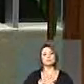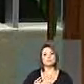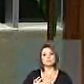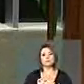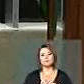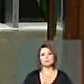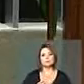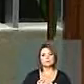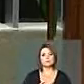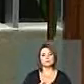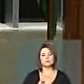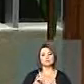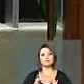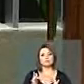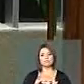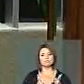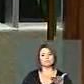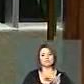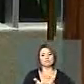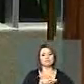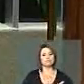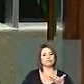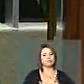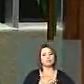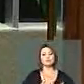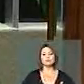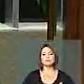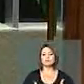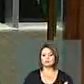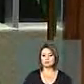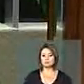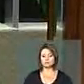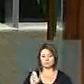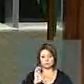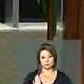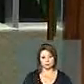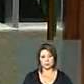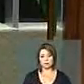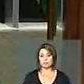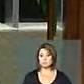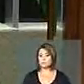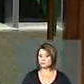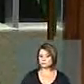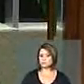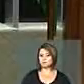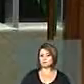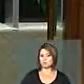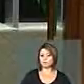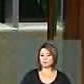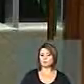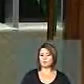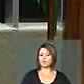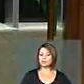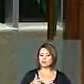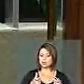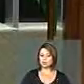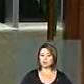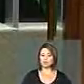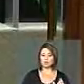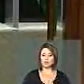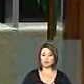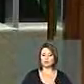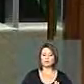um espírito de diálogo pelo Brasil. A Câmara dos Deputados é o lugar por